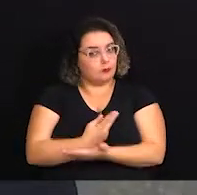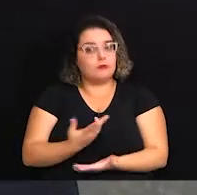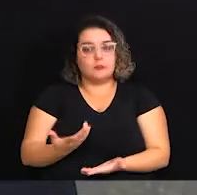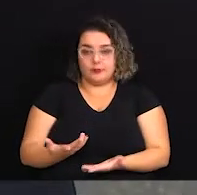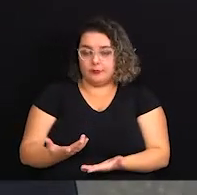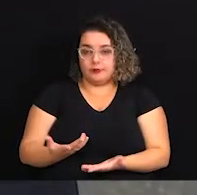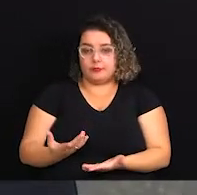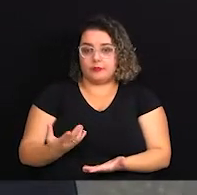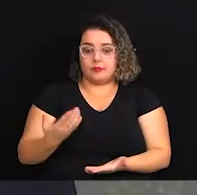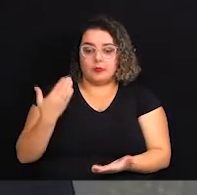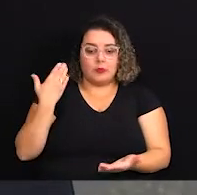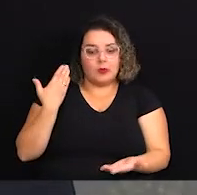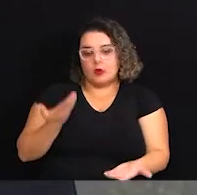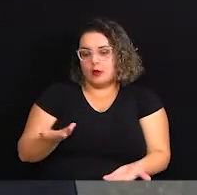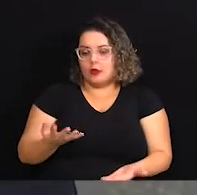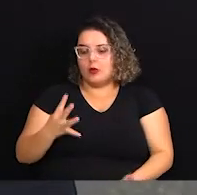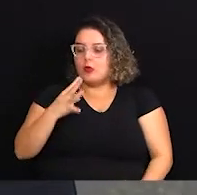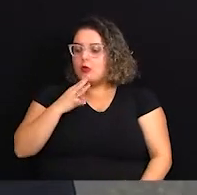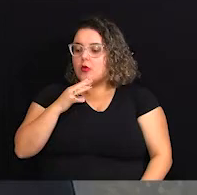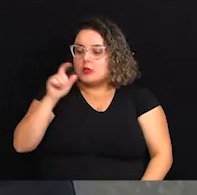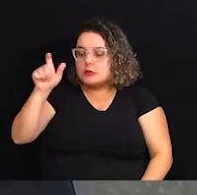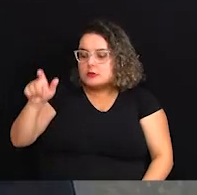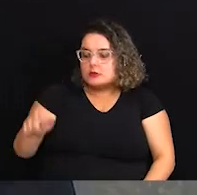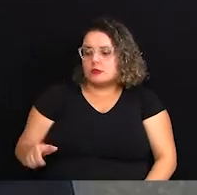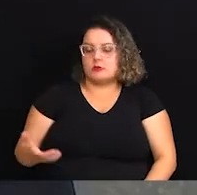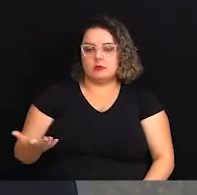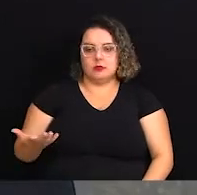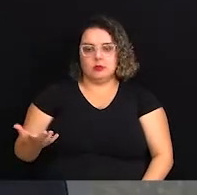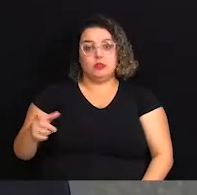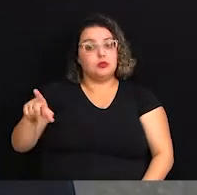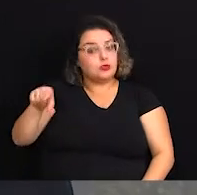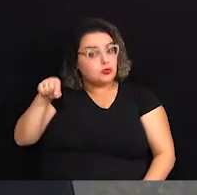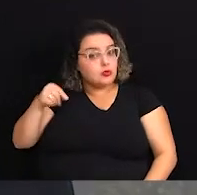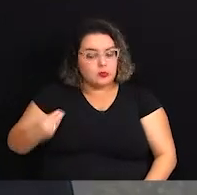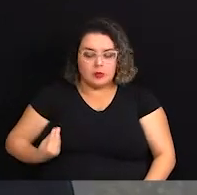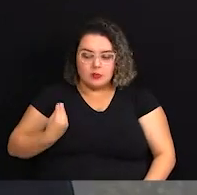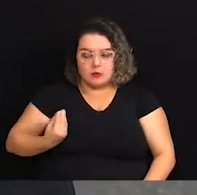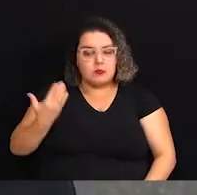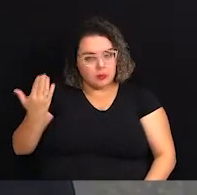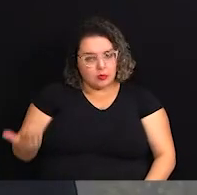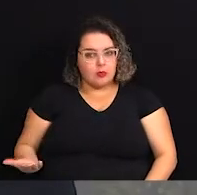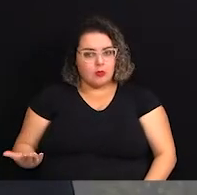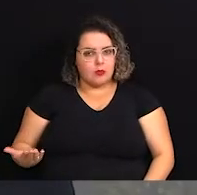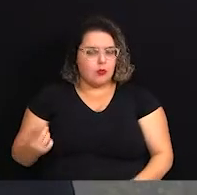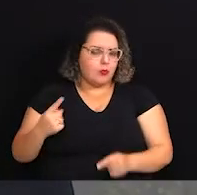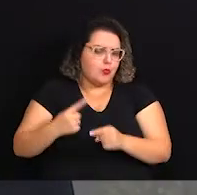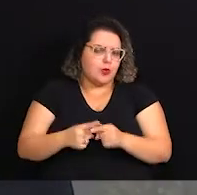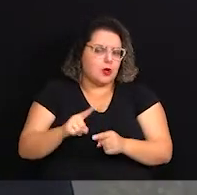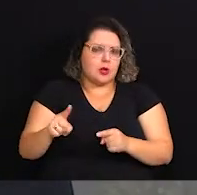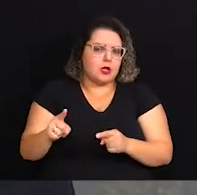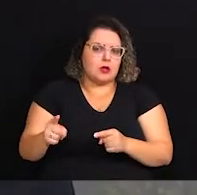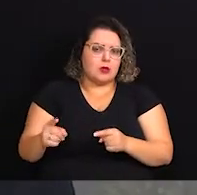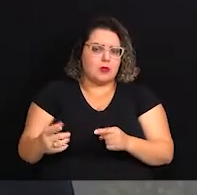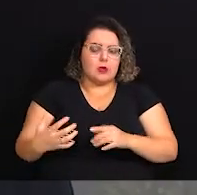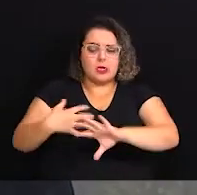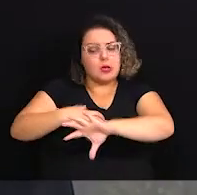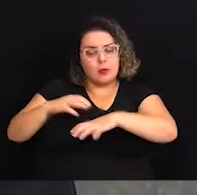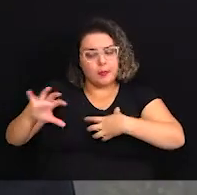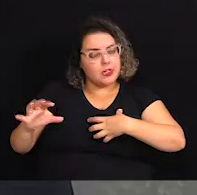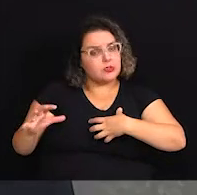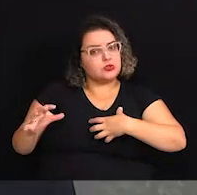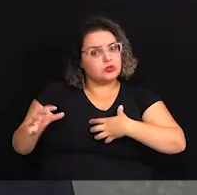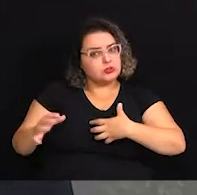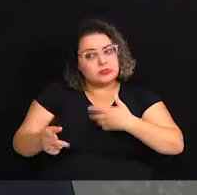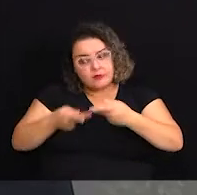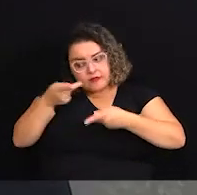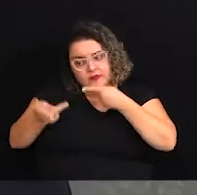se você perdeu tempo conhecendo a pessoa, se você escolheu viver com aquela pessoa, por que não essa cumplicidade? Isso tende